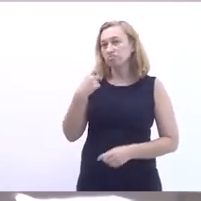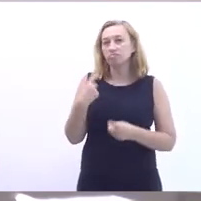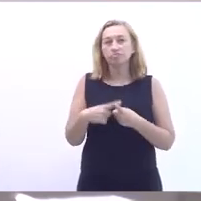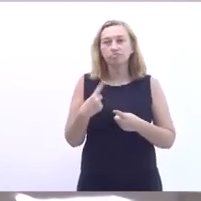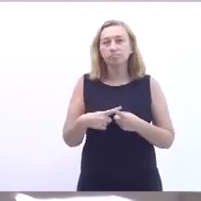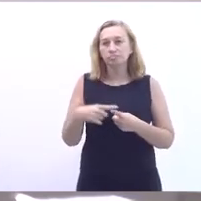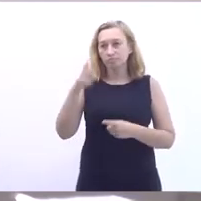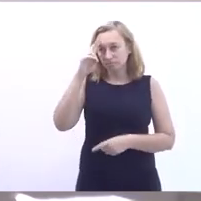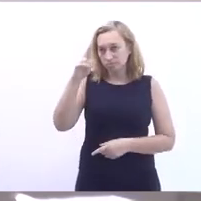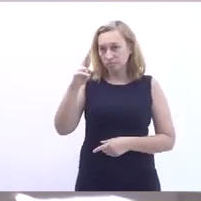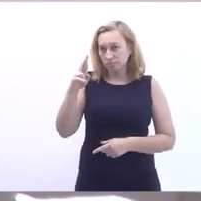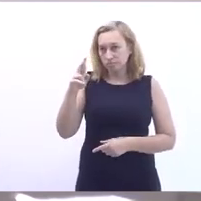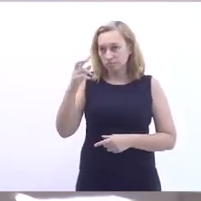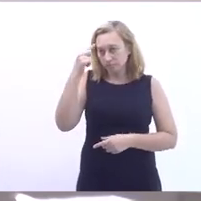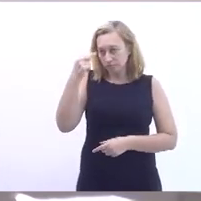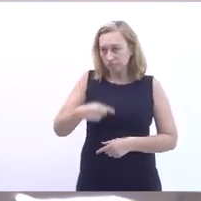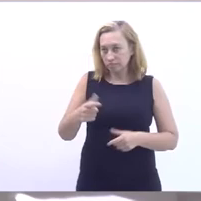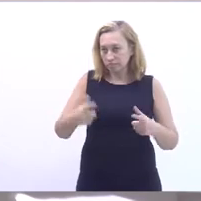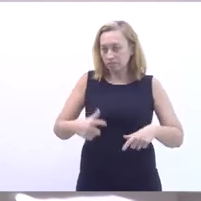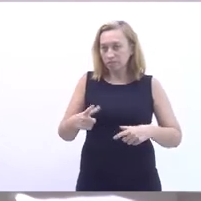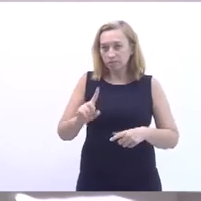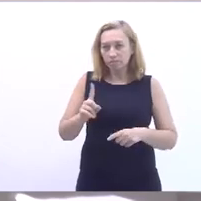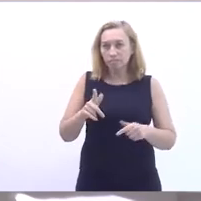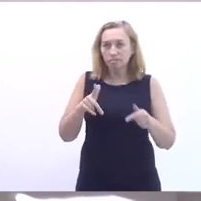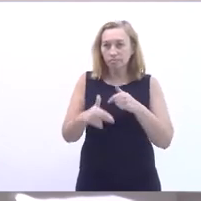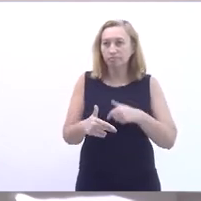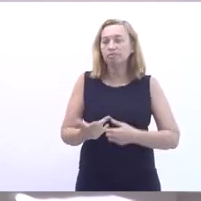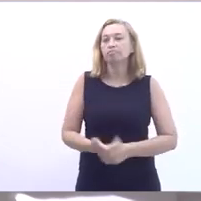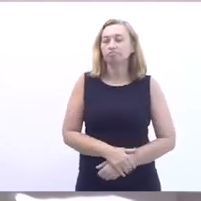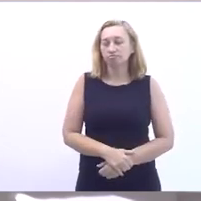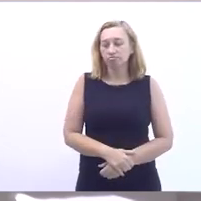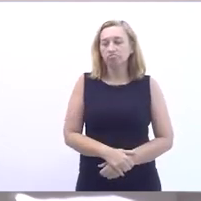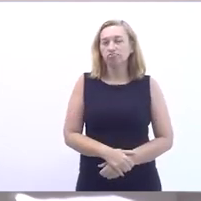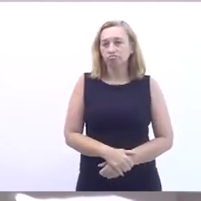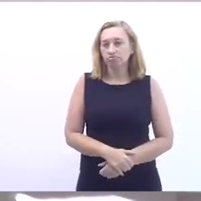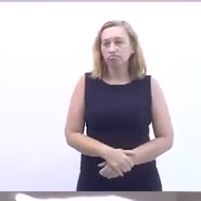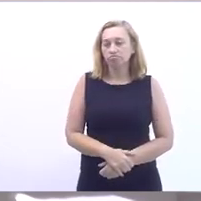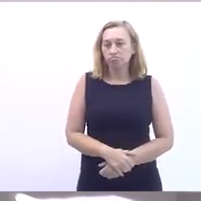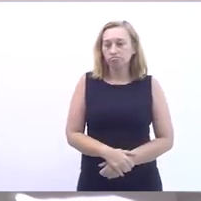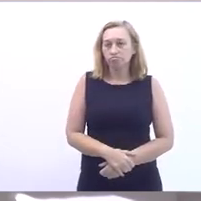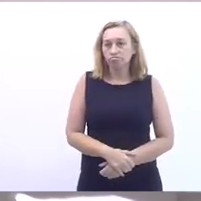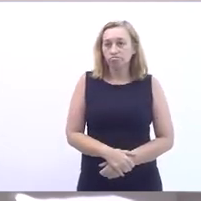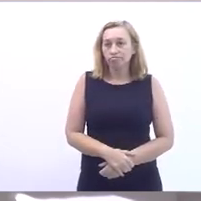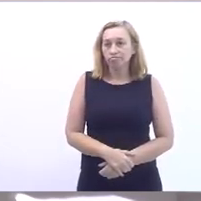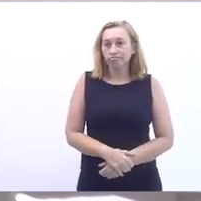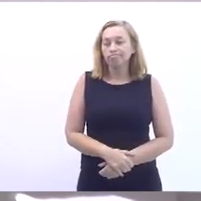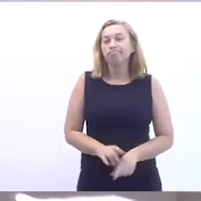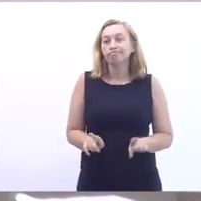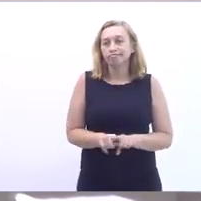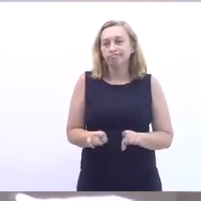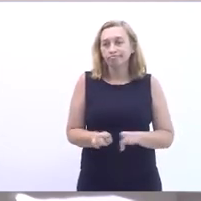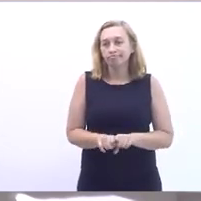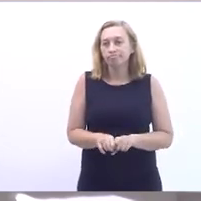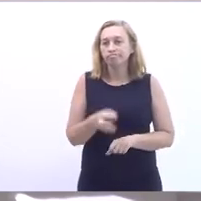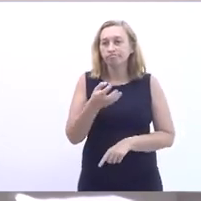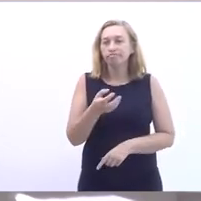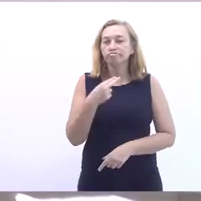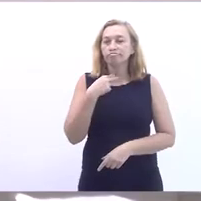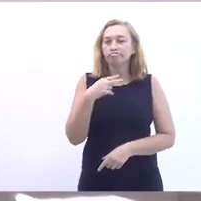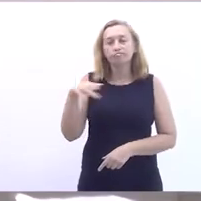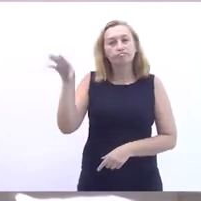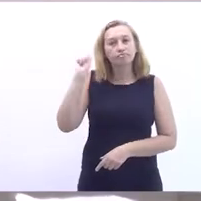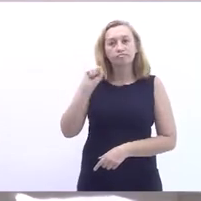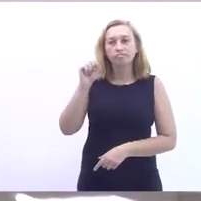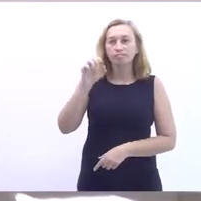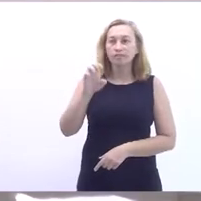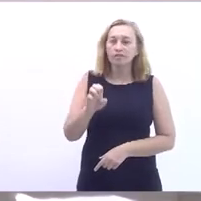dono do local não permitiu mas é o que a gente tem que enfrentar né são essas dificuldades também eu quero ouvir o Emílio